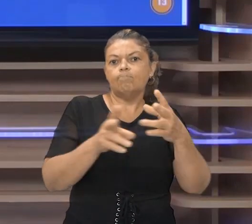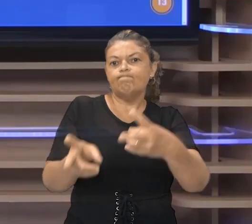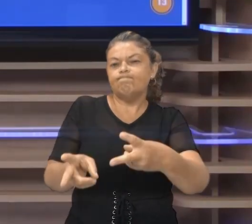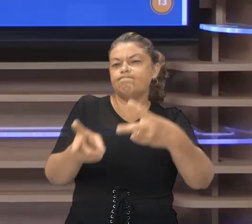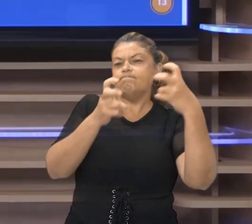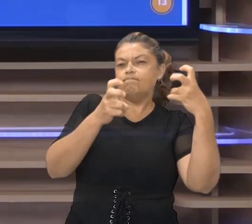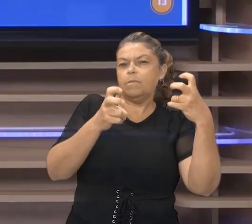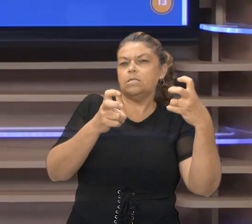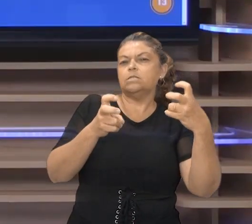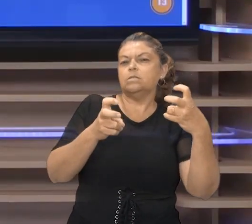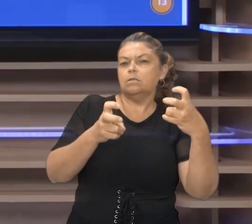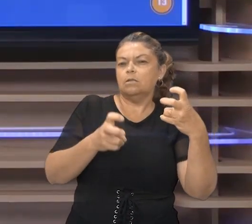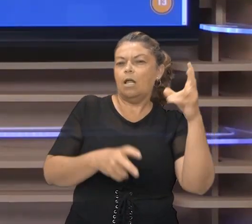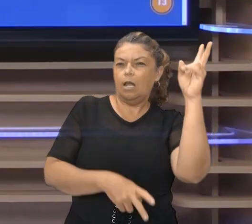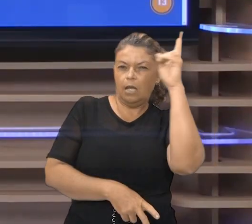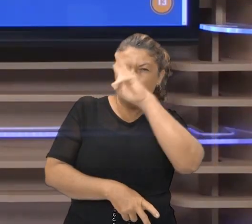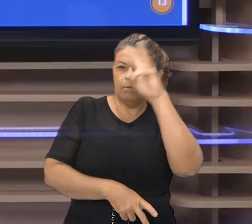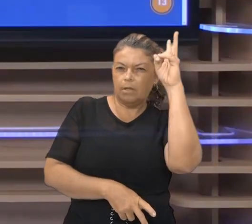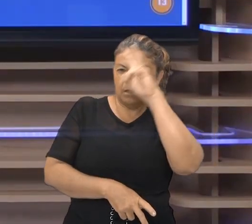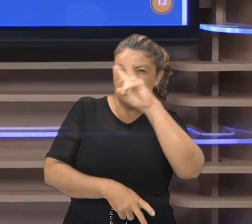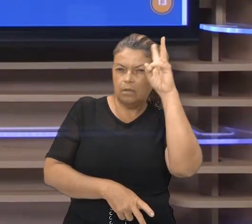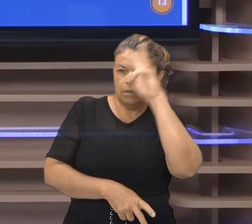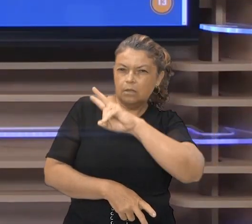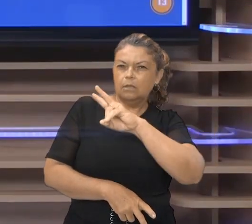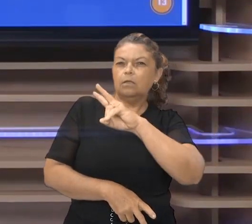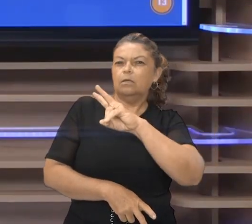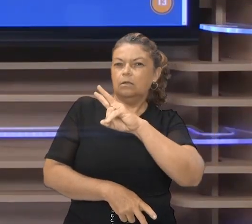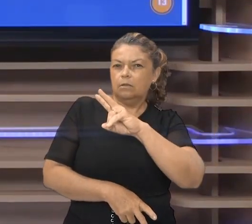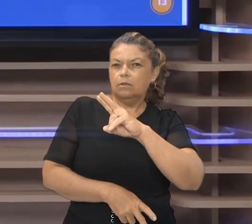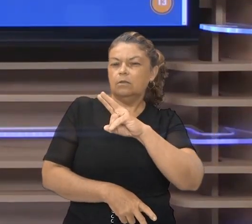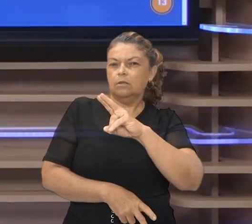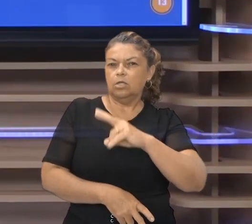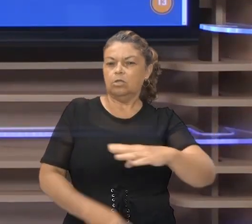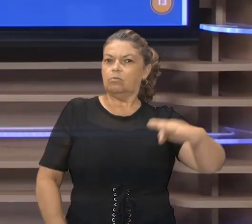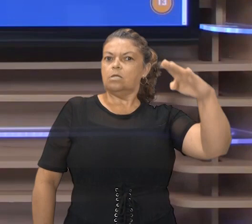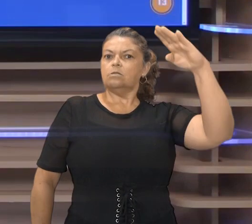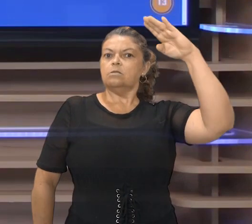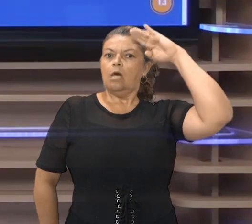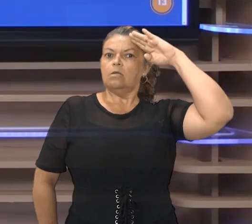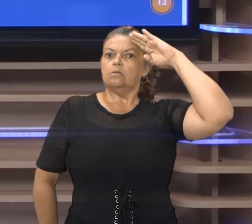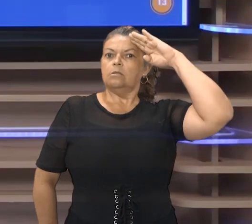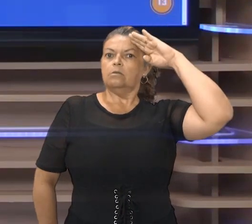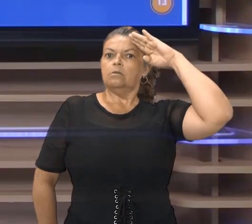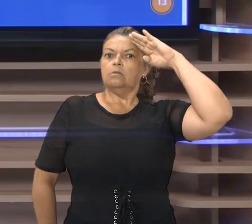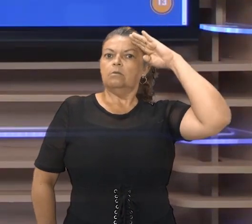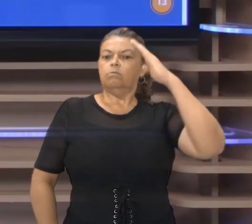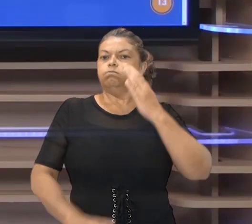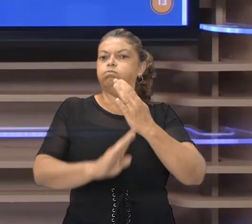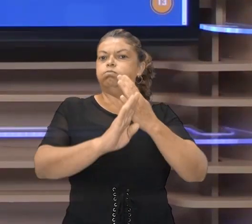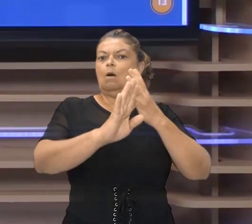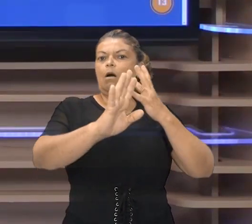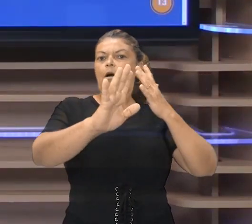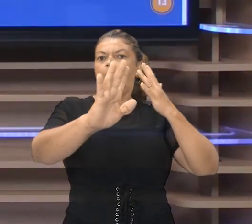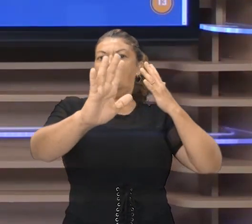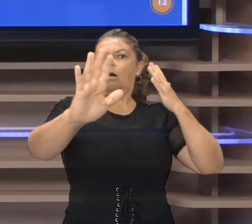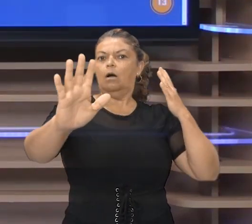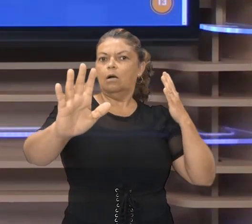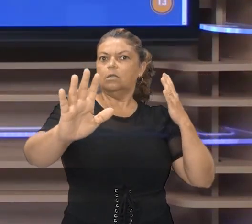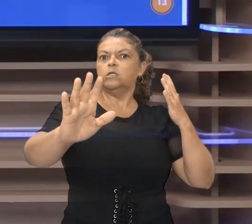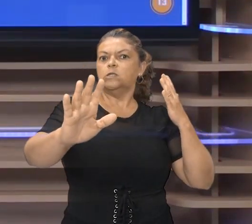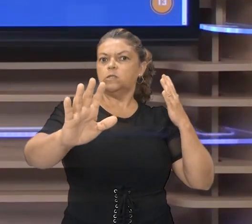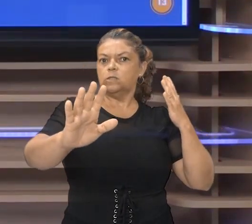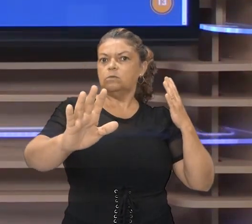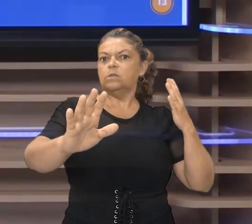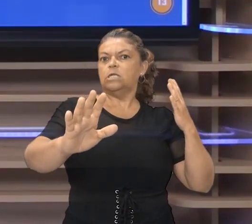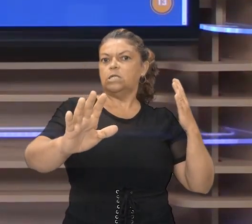daquele ponto 1? A fragilidade do exército, eles começam ali a atacar os romanos, porque